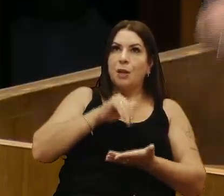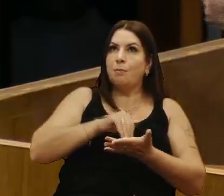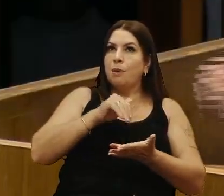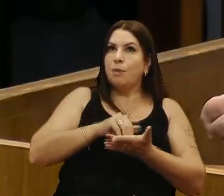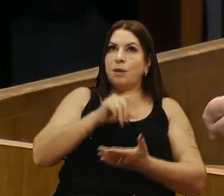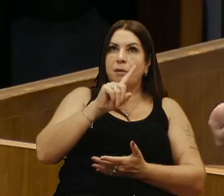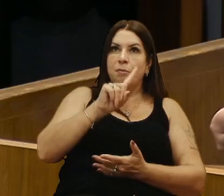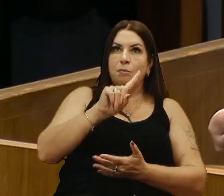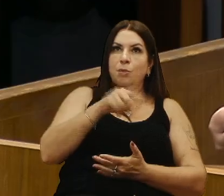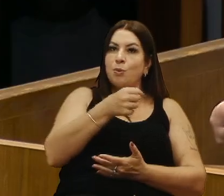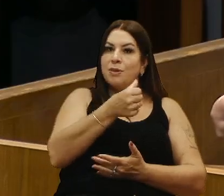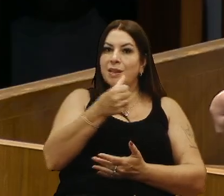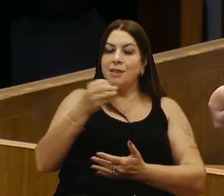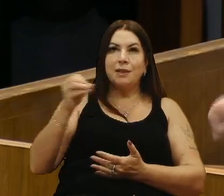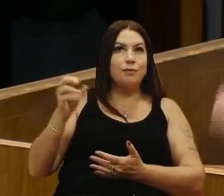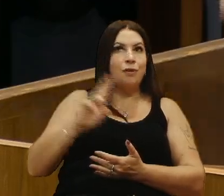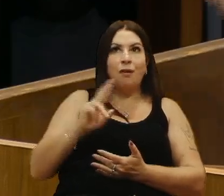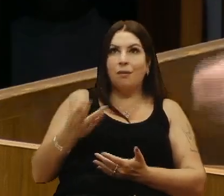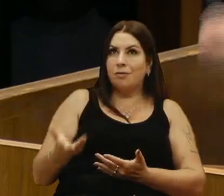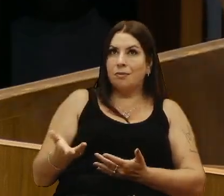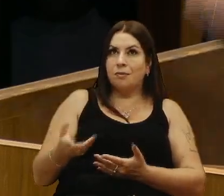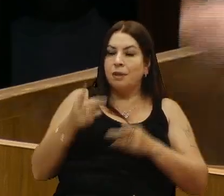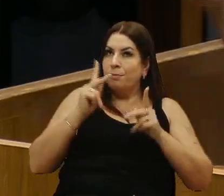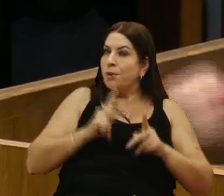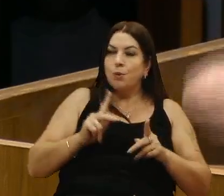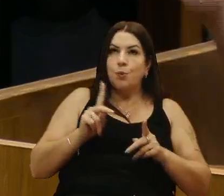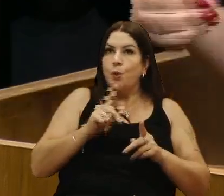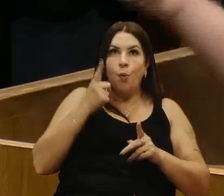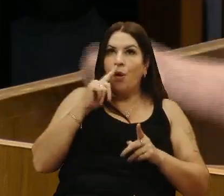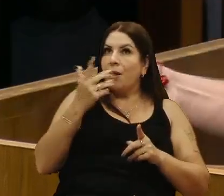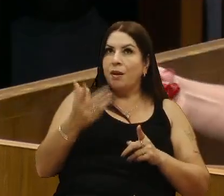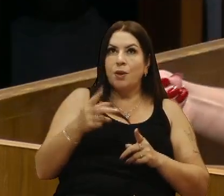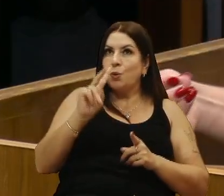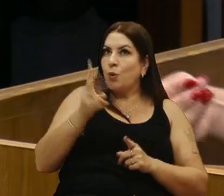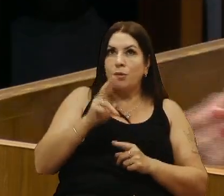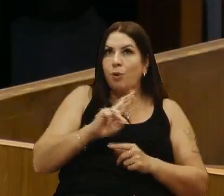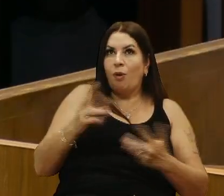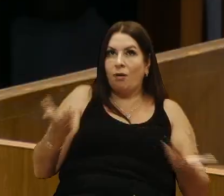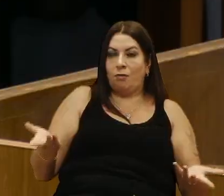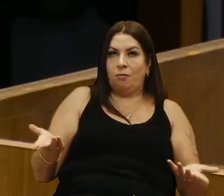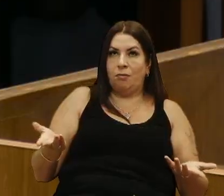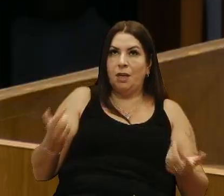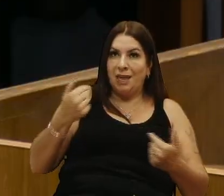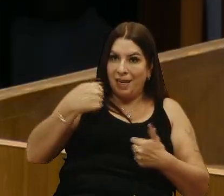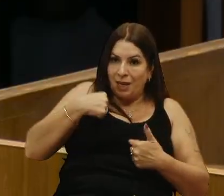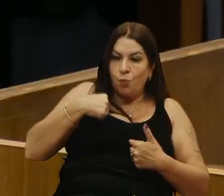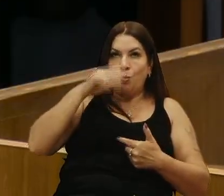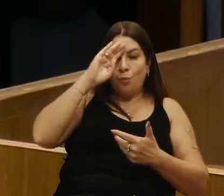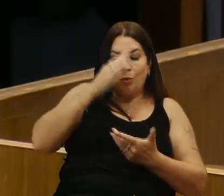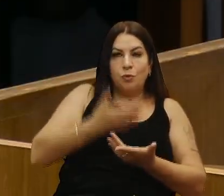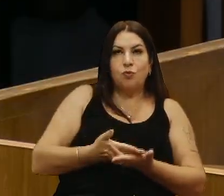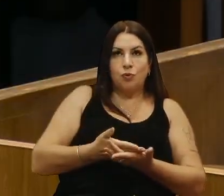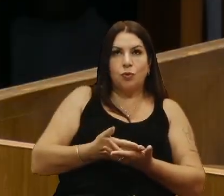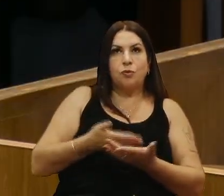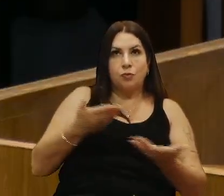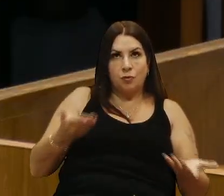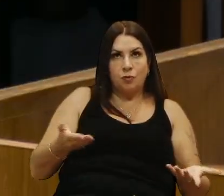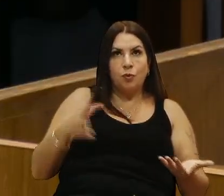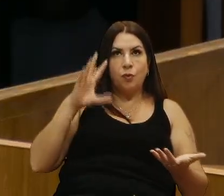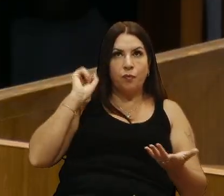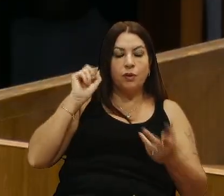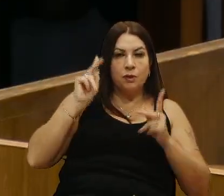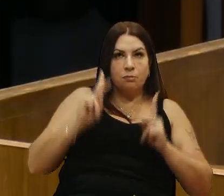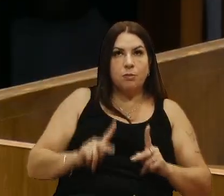R$ 1.600. Tem pessoas que não ganham R$ 2.000. E eu acredito, então, ouvindo